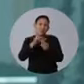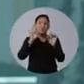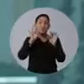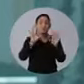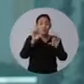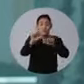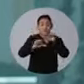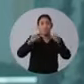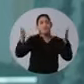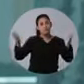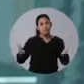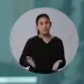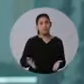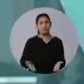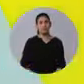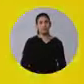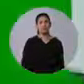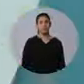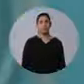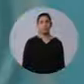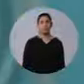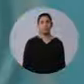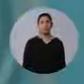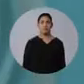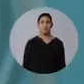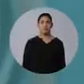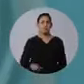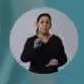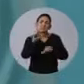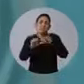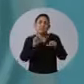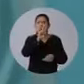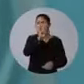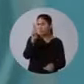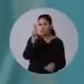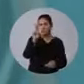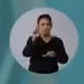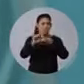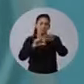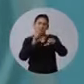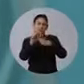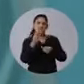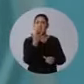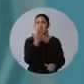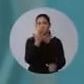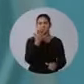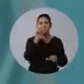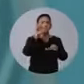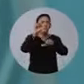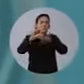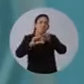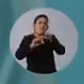resolvidos através de uma mudança. Não é uma mudança de nomes, não é uma mudança de cores, é